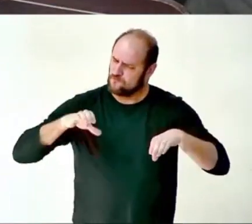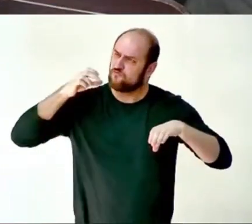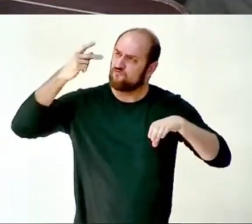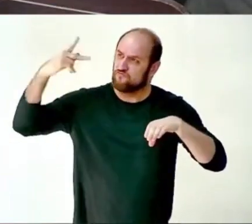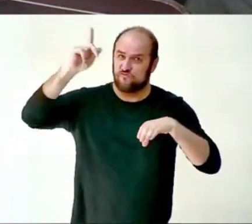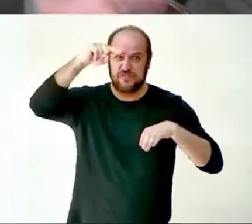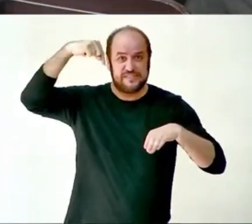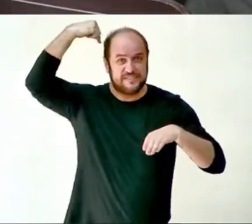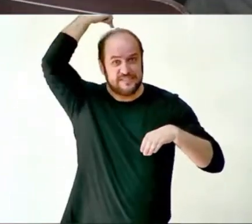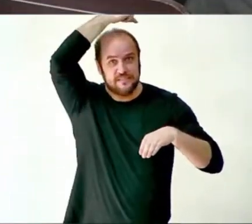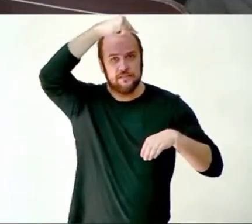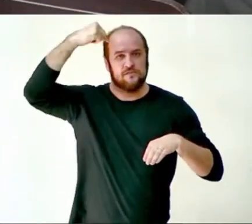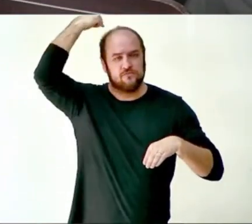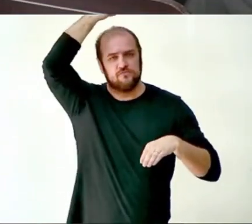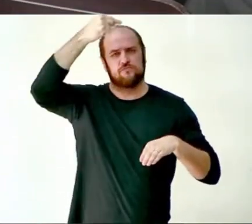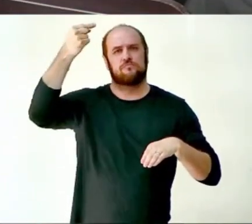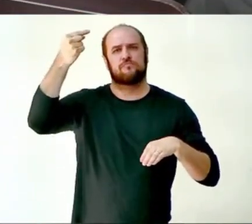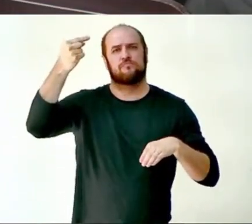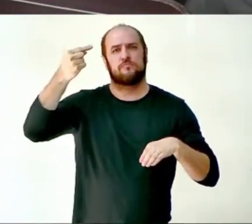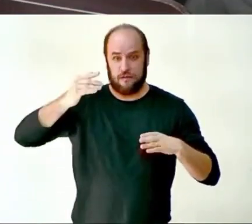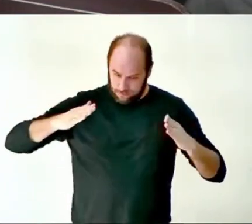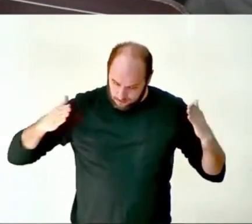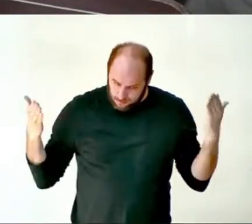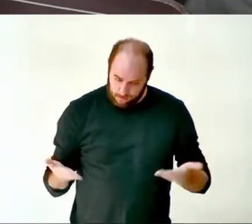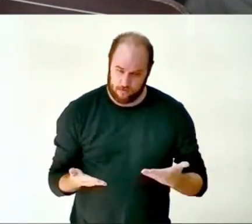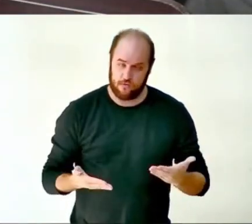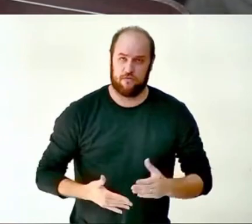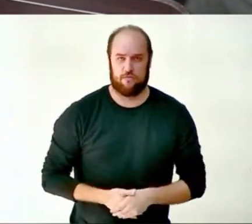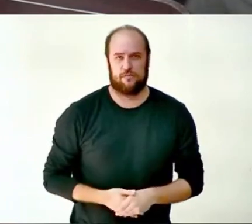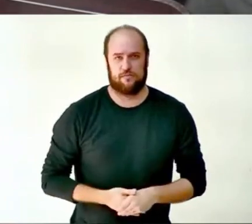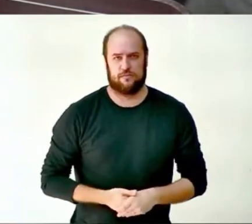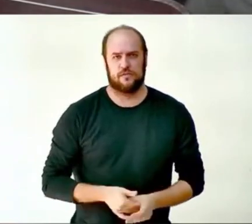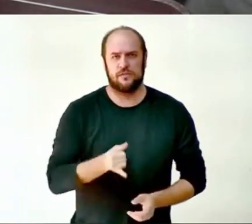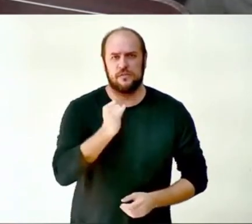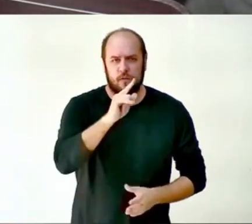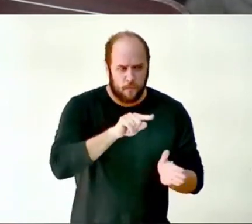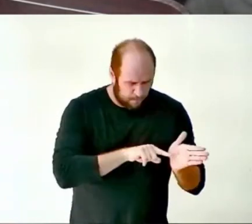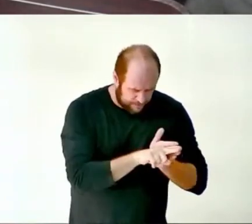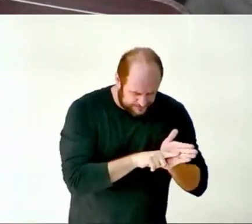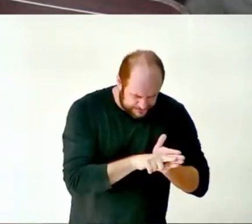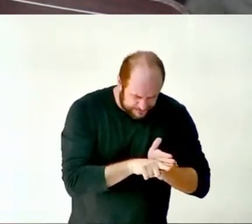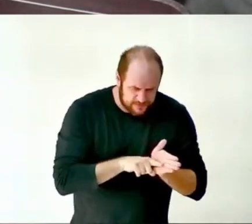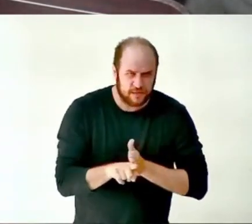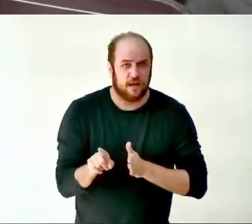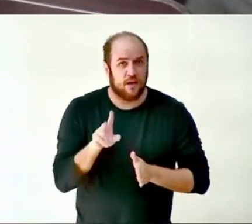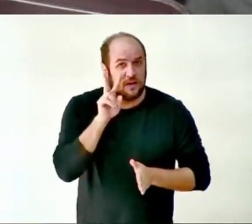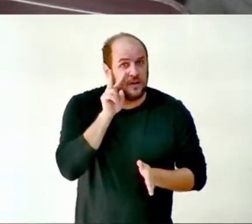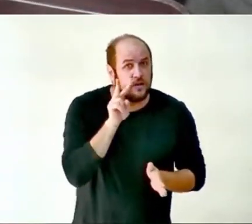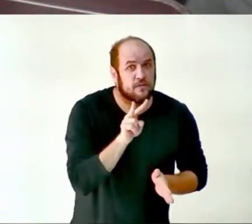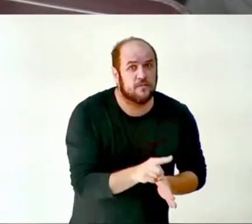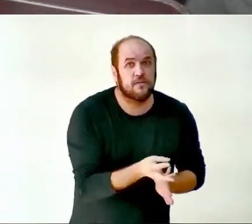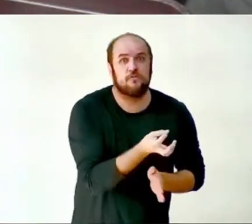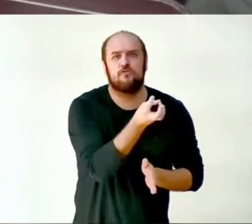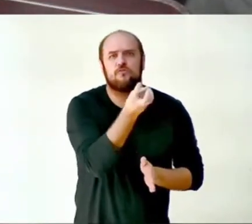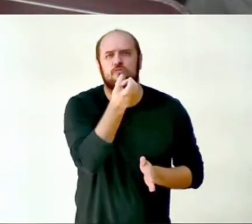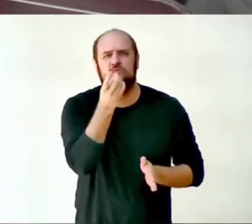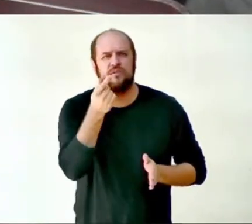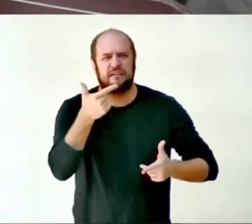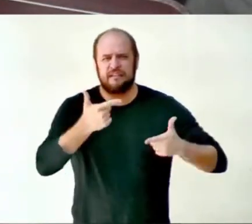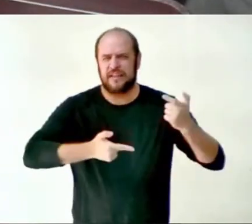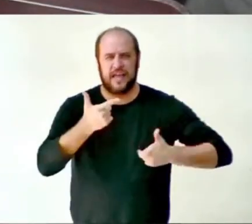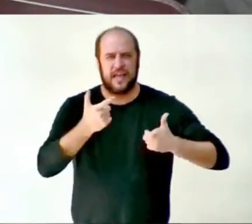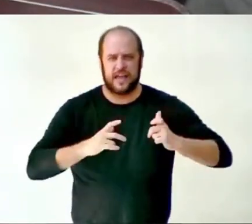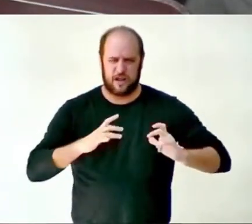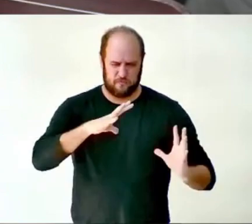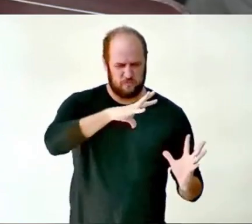mundo pode estar em convulsão, como está agora. Se você pesquisar, você vai ver quantos focos de guerra nós temos pelo